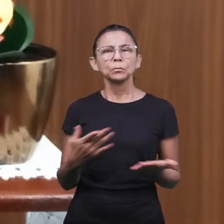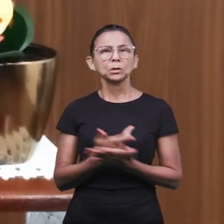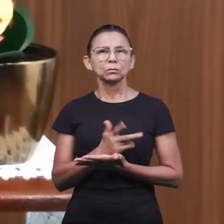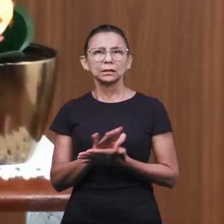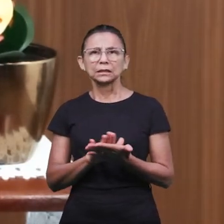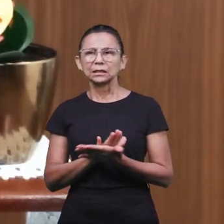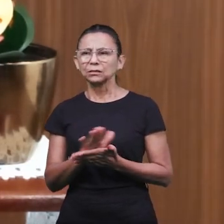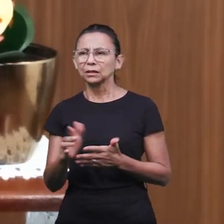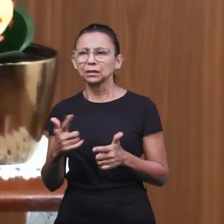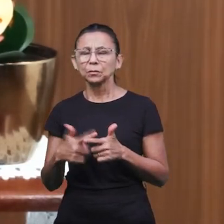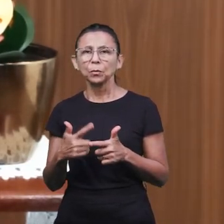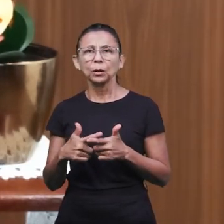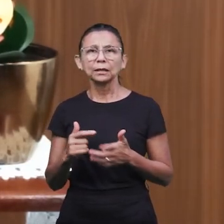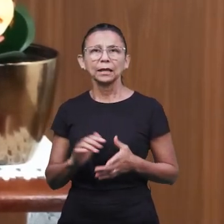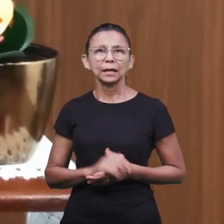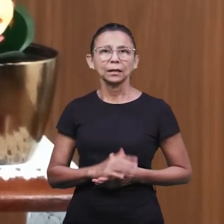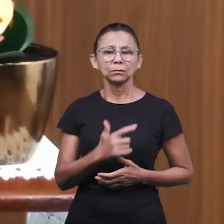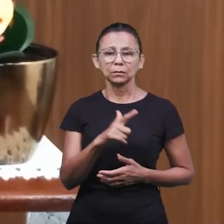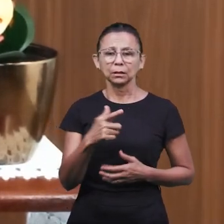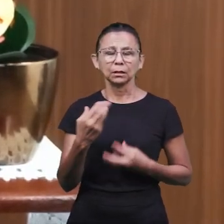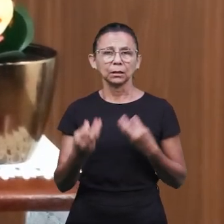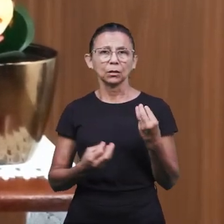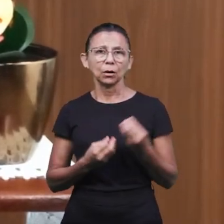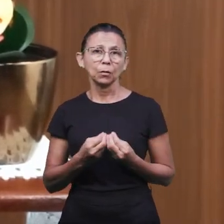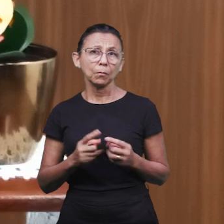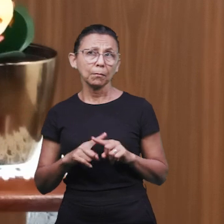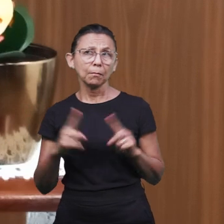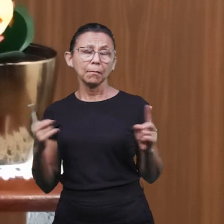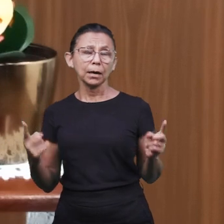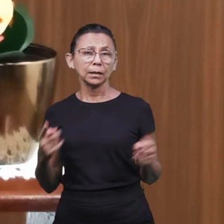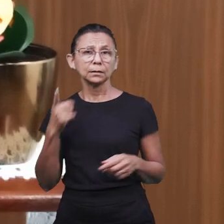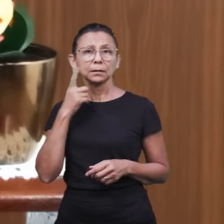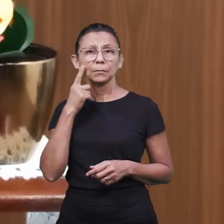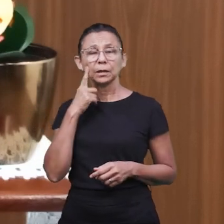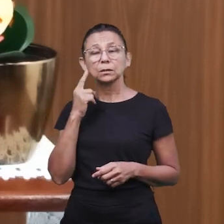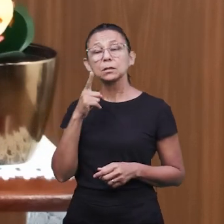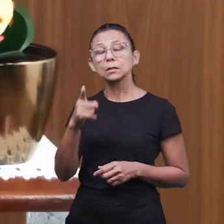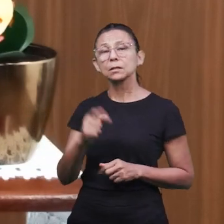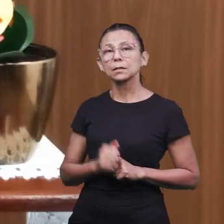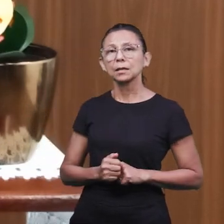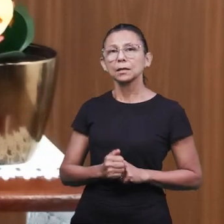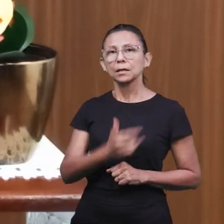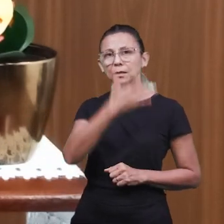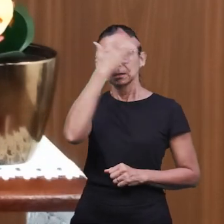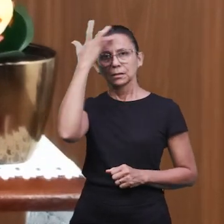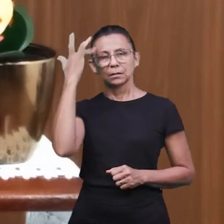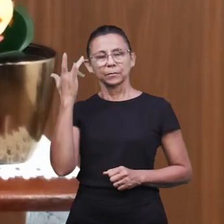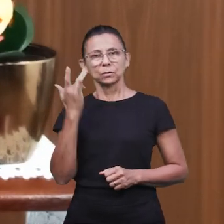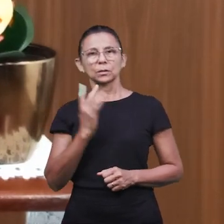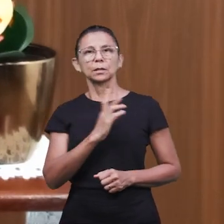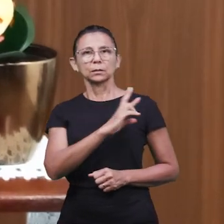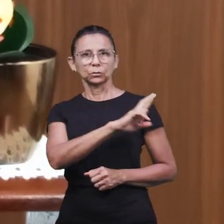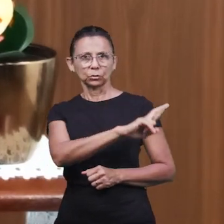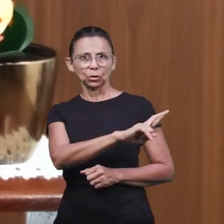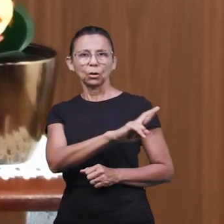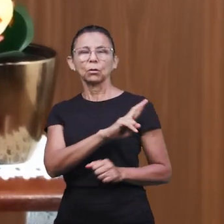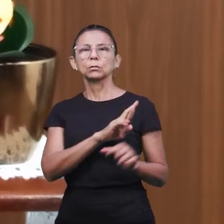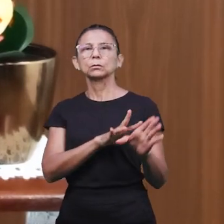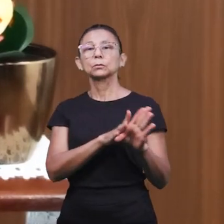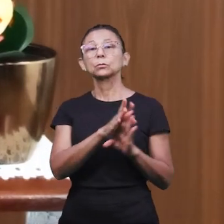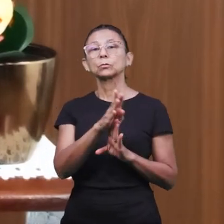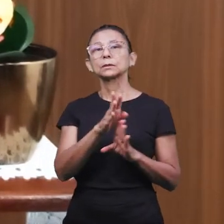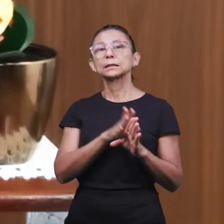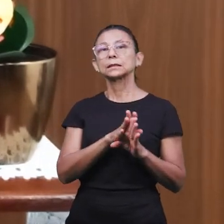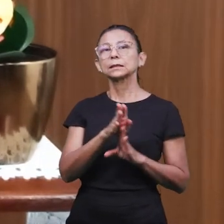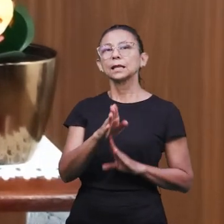quê? Porque não há mais espaço. Em contrapartida, entram os religiosos com os seus conceitos, né? Com os